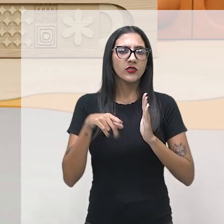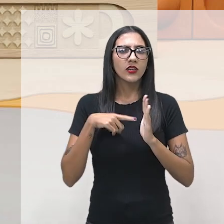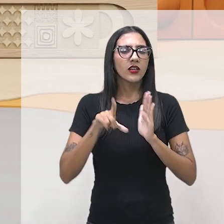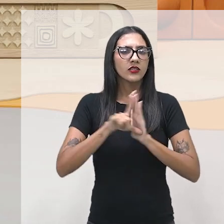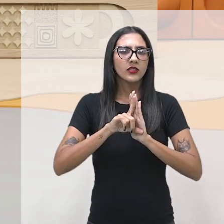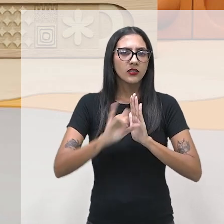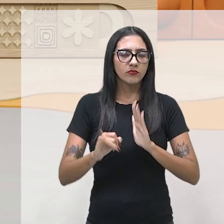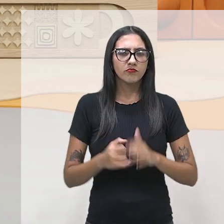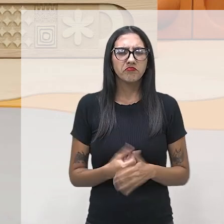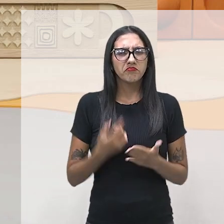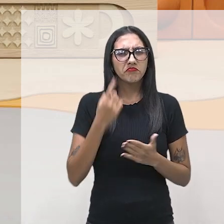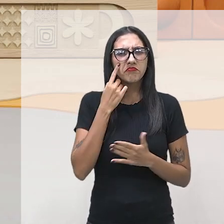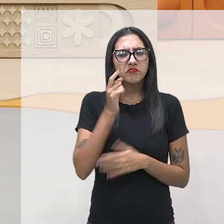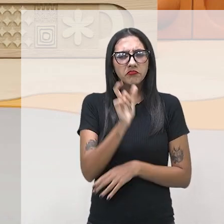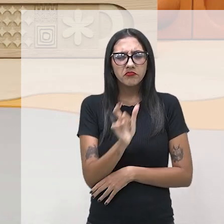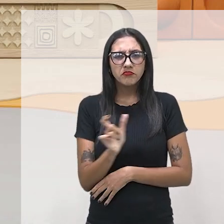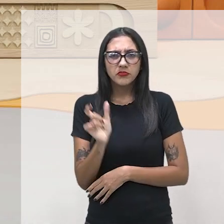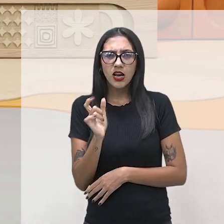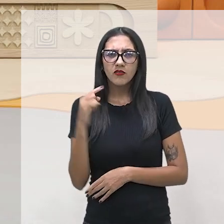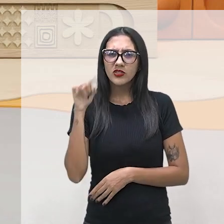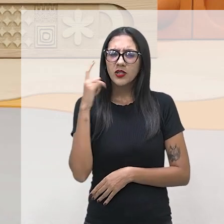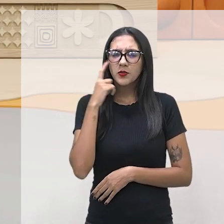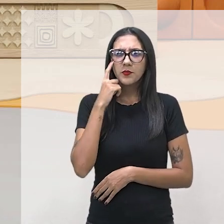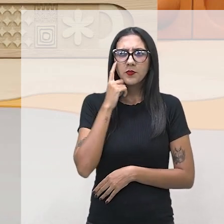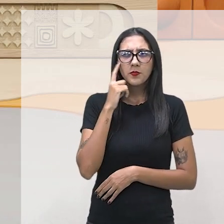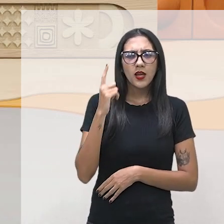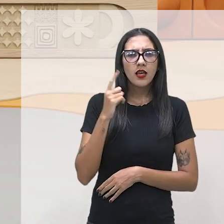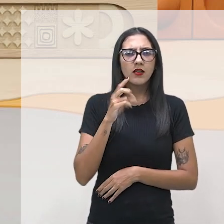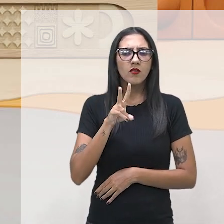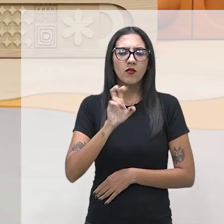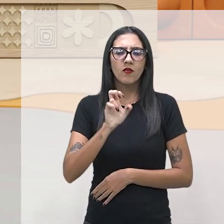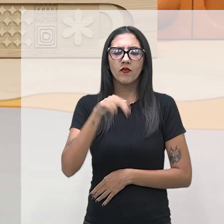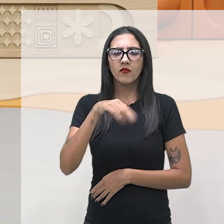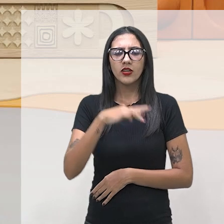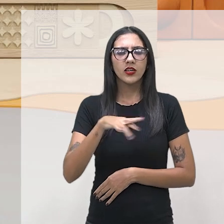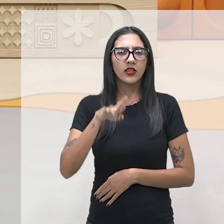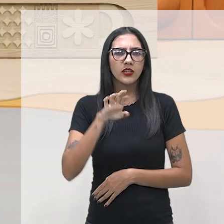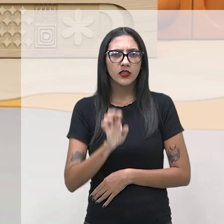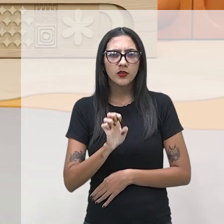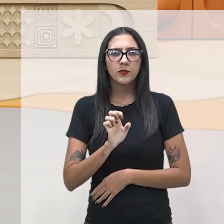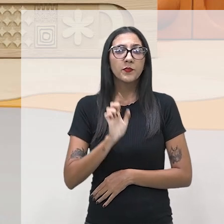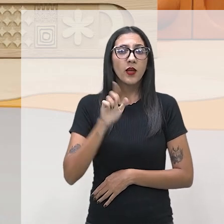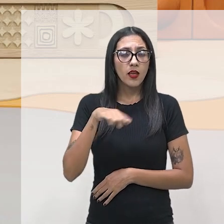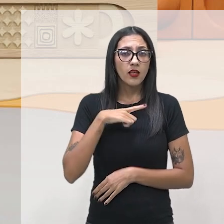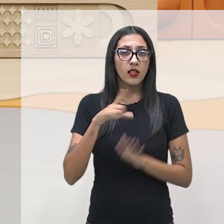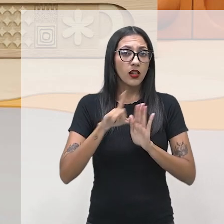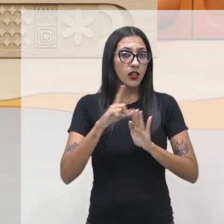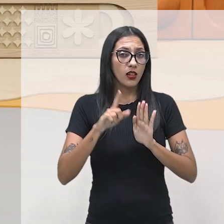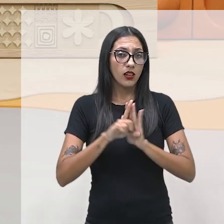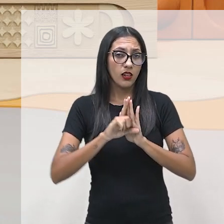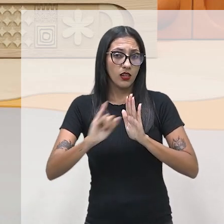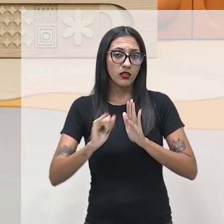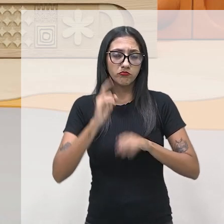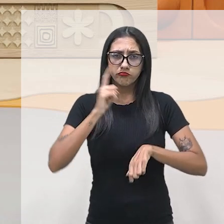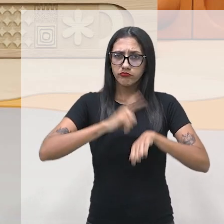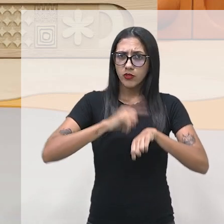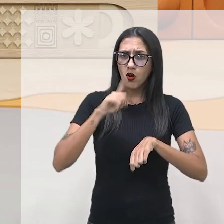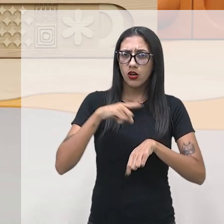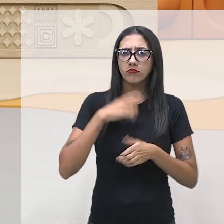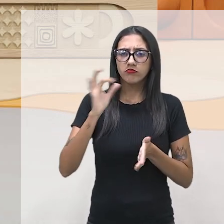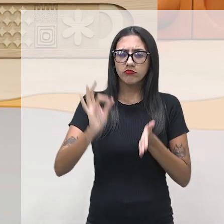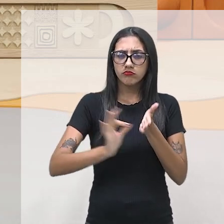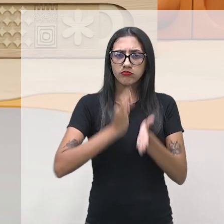Como o próprio nome já diz, e vocês devem imaginar, a partir do momento em que essa lei ela foi, de fato,